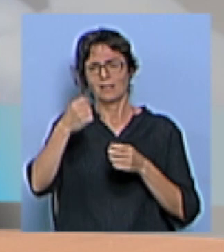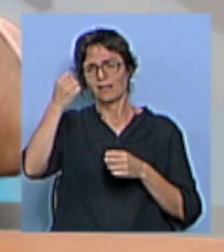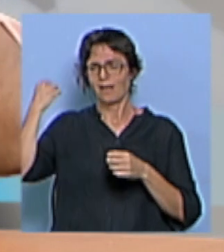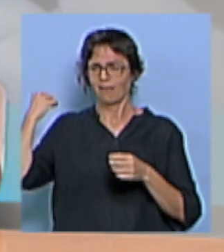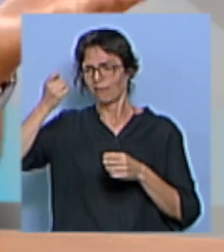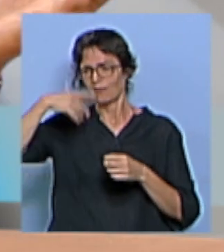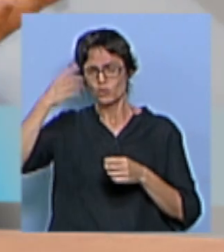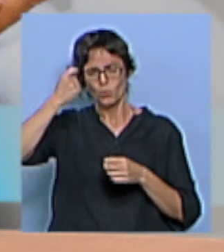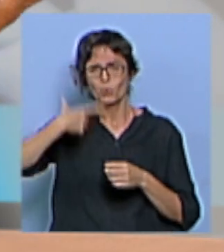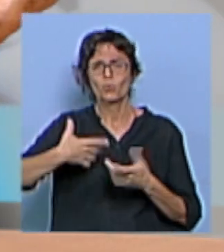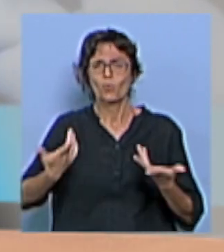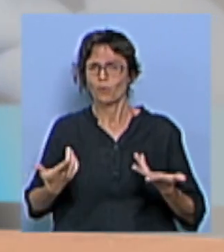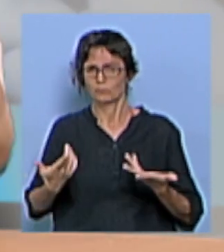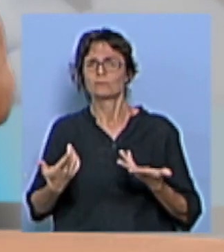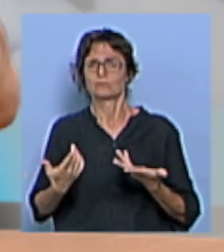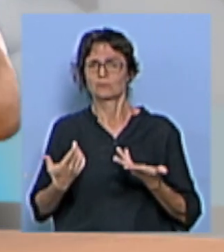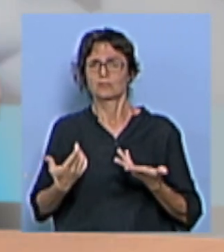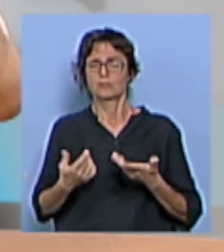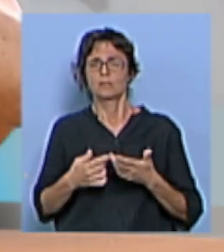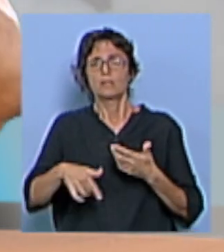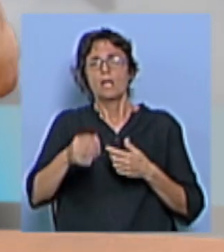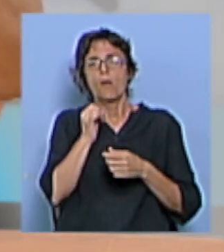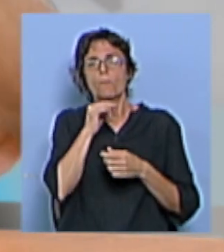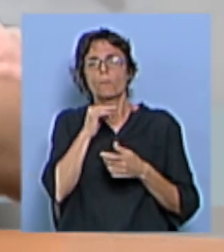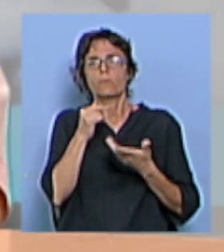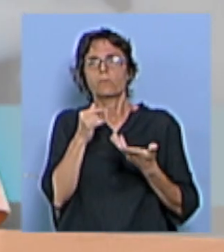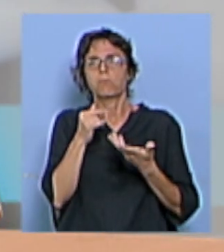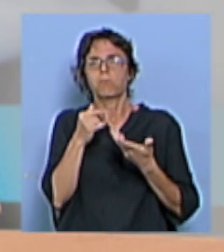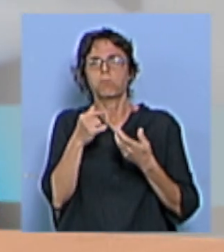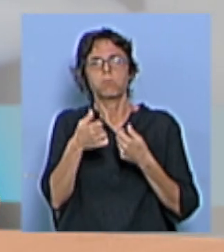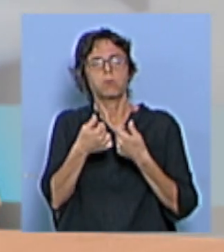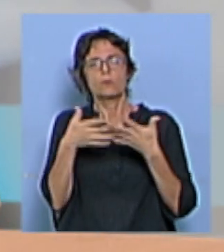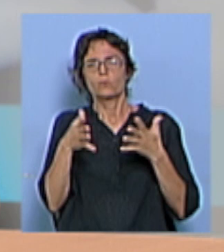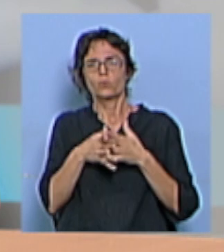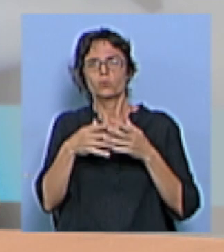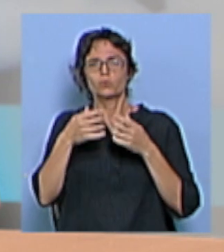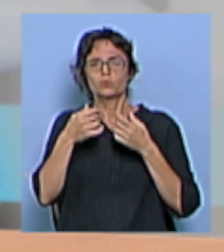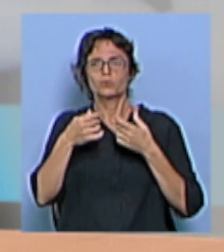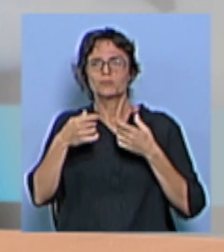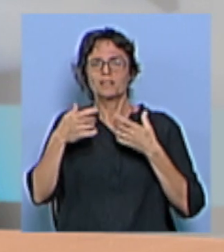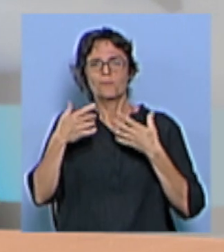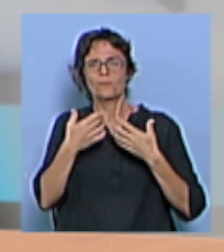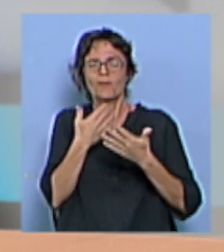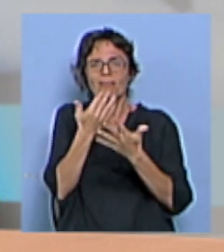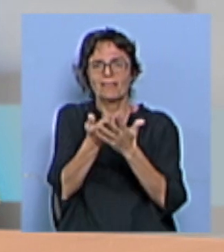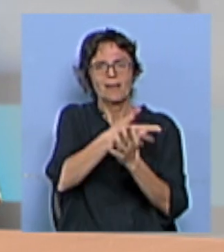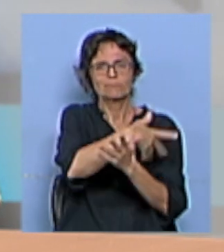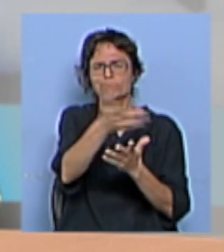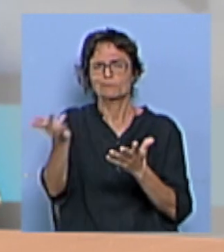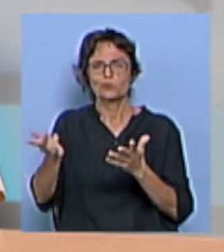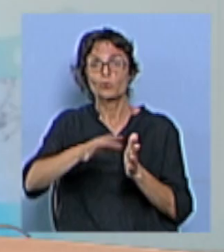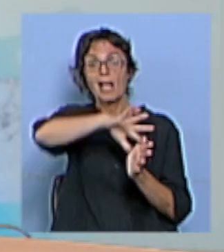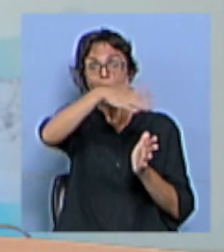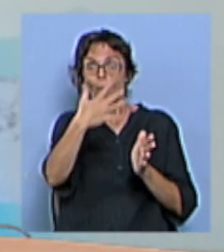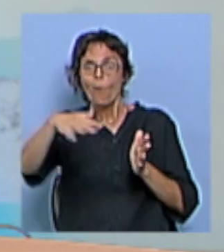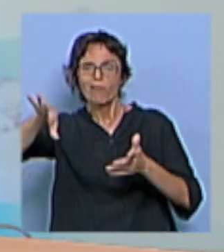inspirar, então, como tendo inspirado, uma onda de solidariedade. É outra realidade muito